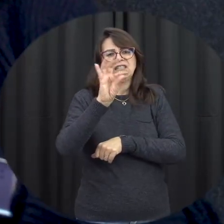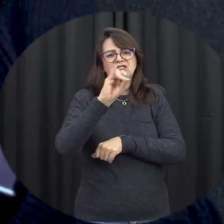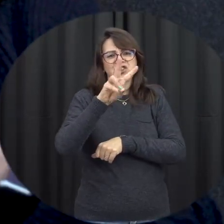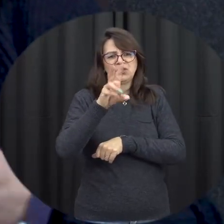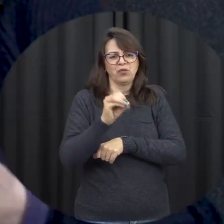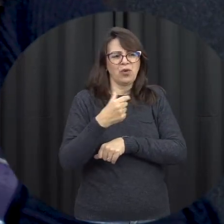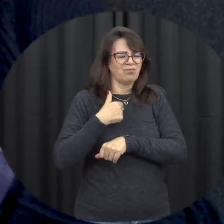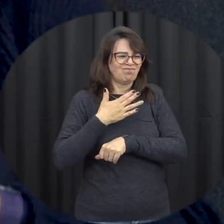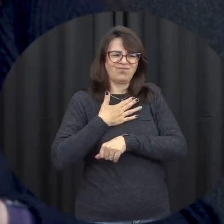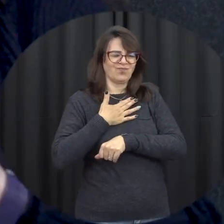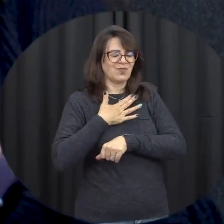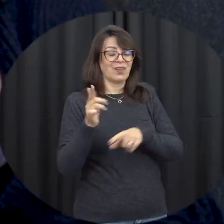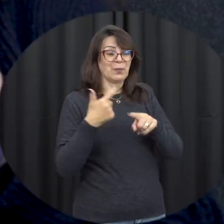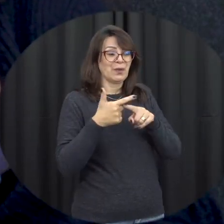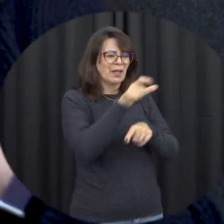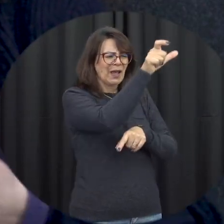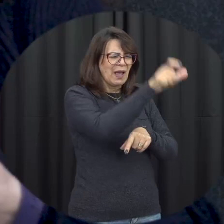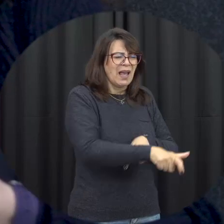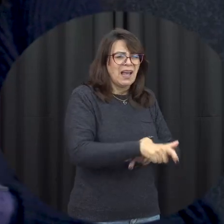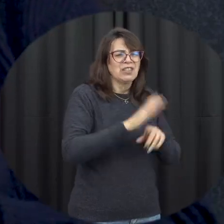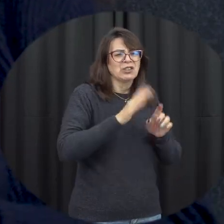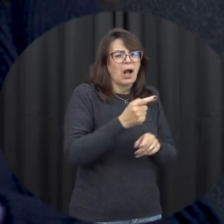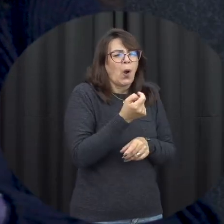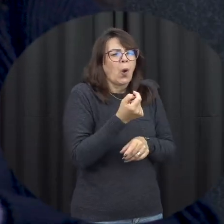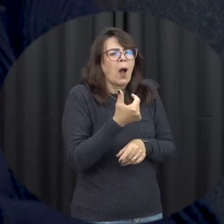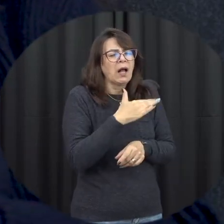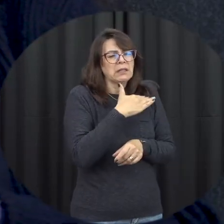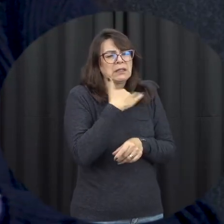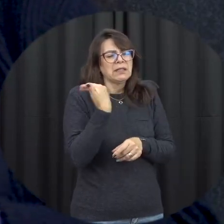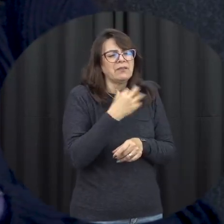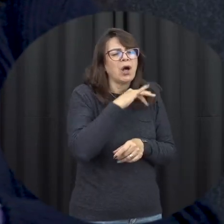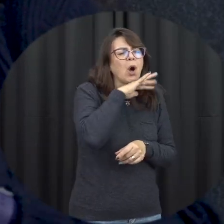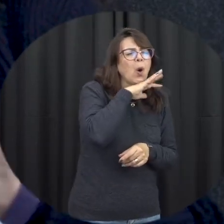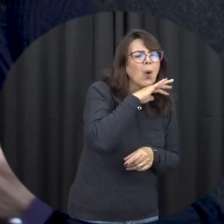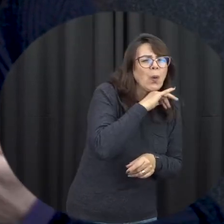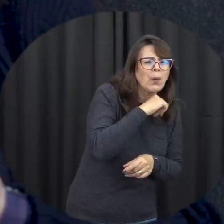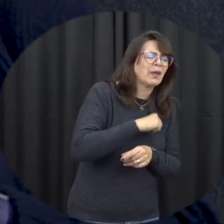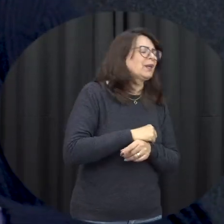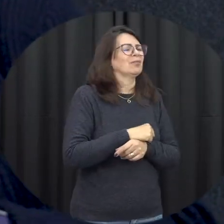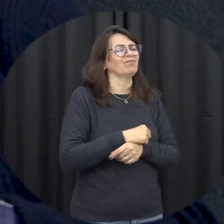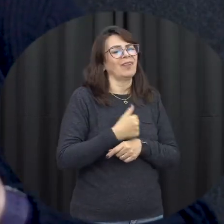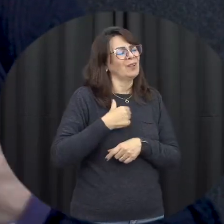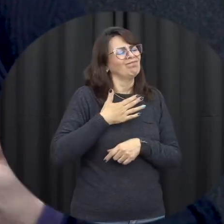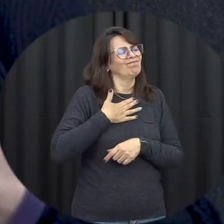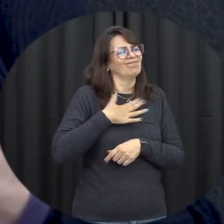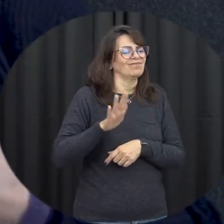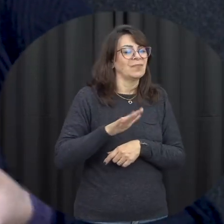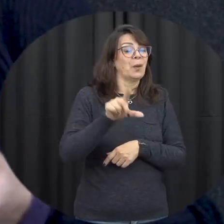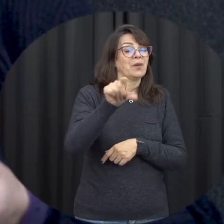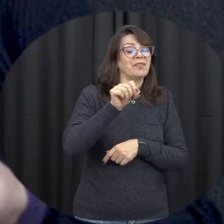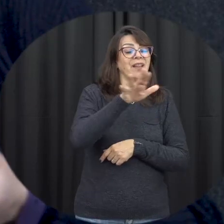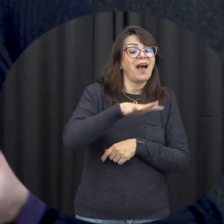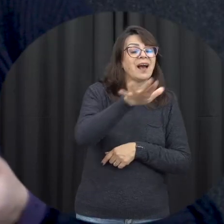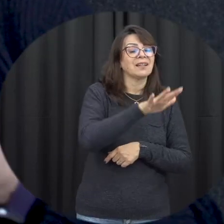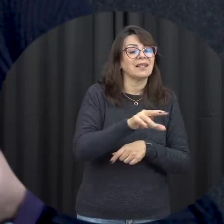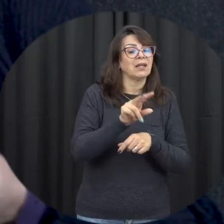período terminal, muito difícil o atendimento, a parte psicológica, e eu gostava era da parte de promoção da saúde